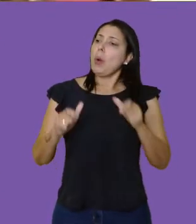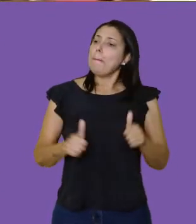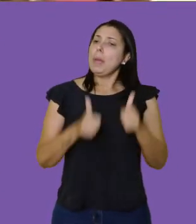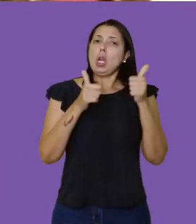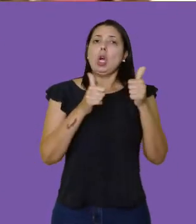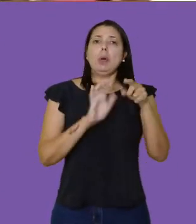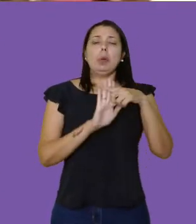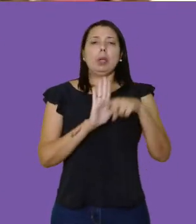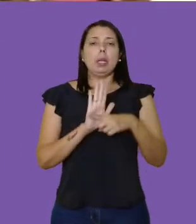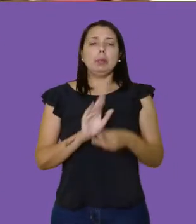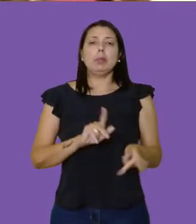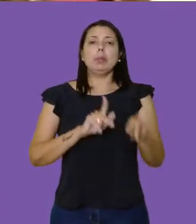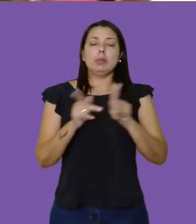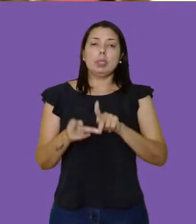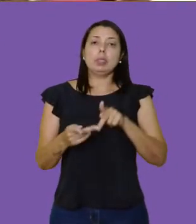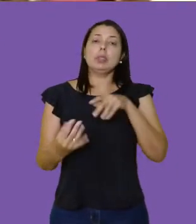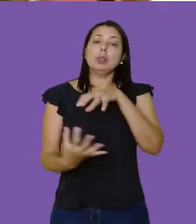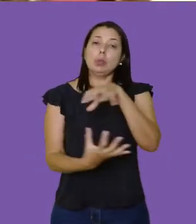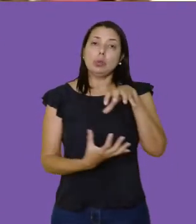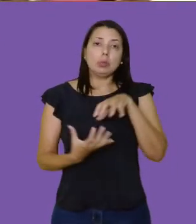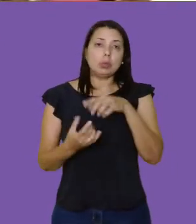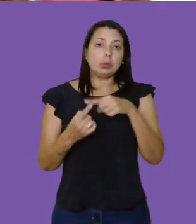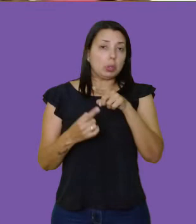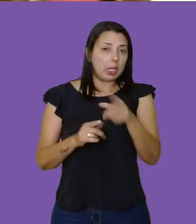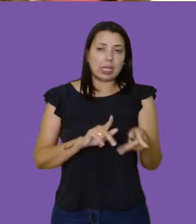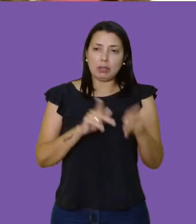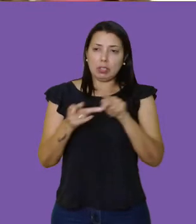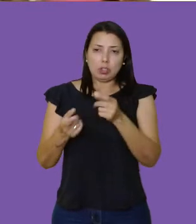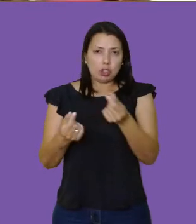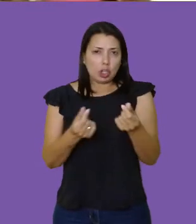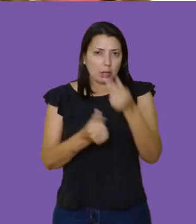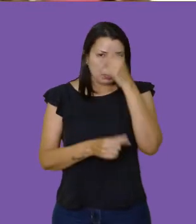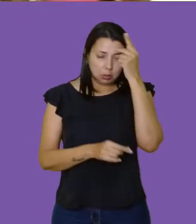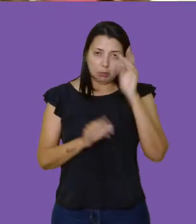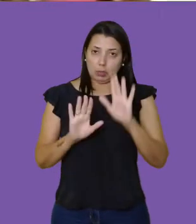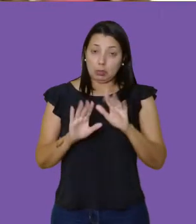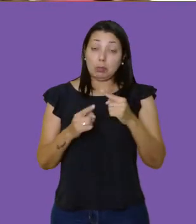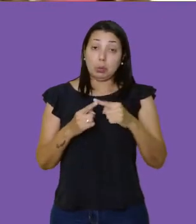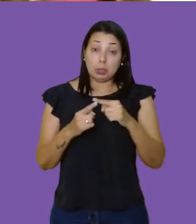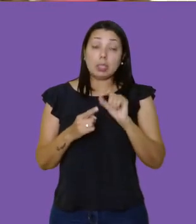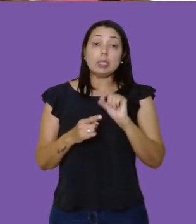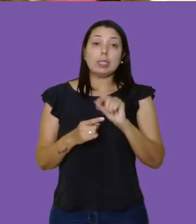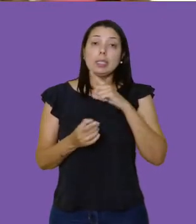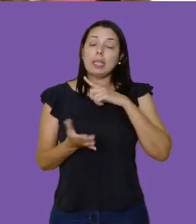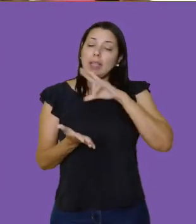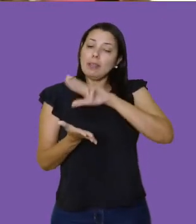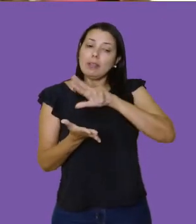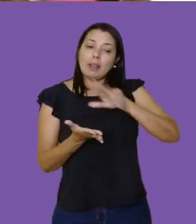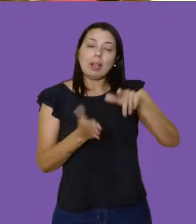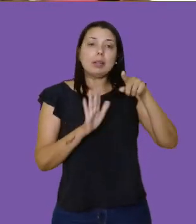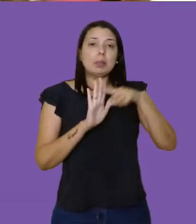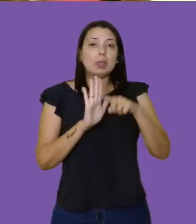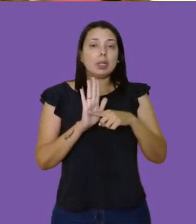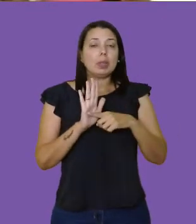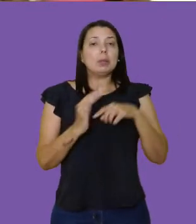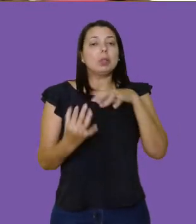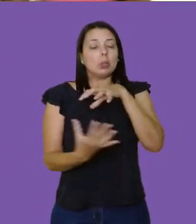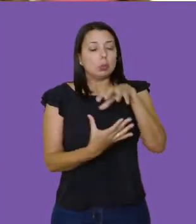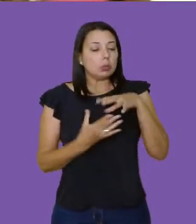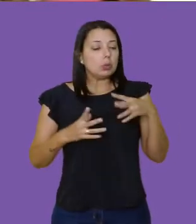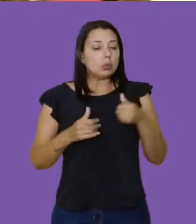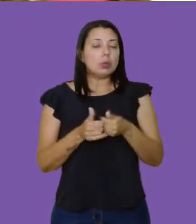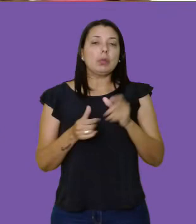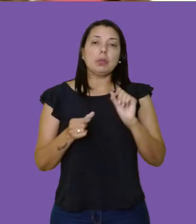melhor programa de transferência de renda do mundo? Não é porque ele transferiu o dinheiro para as pessoas, porque isso tem dezenas de programas no mundo todo que